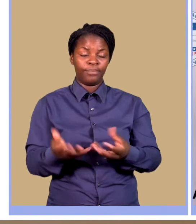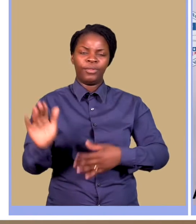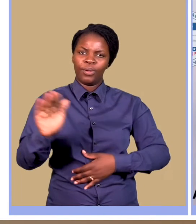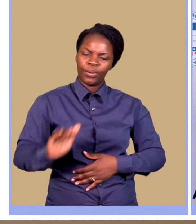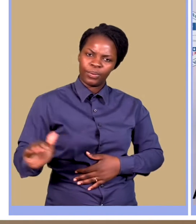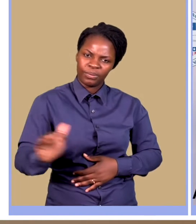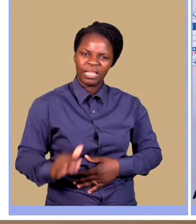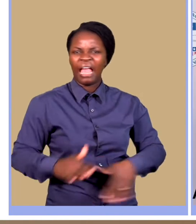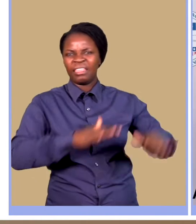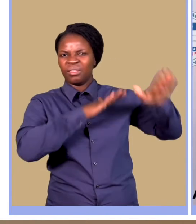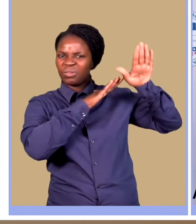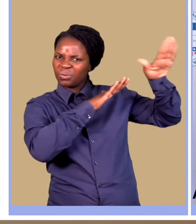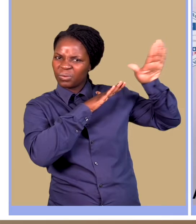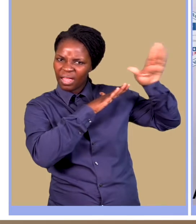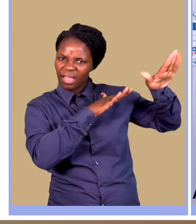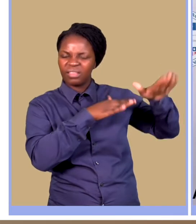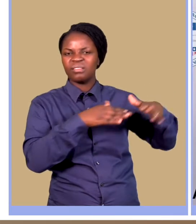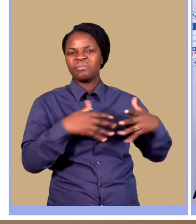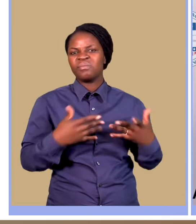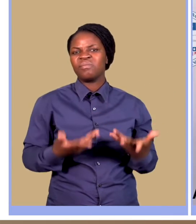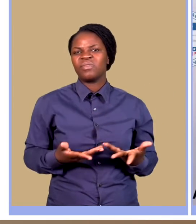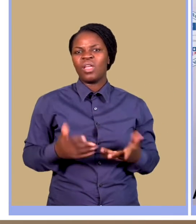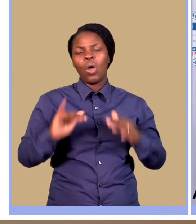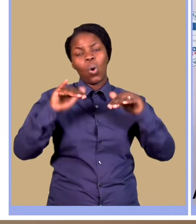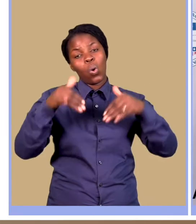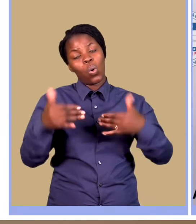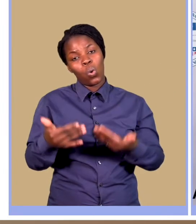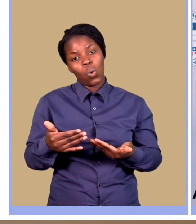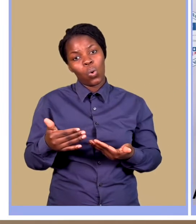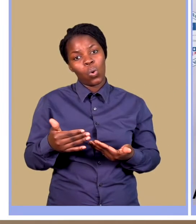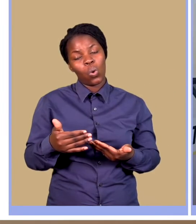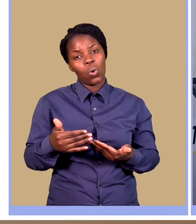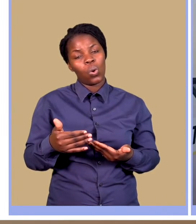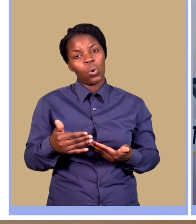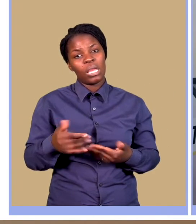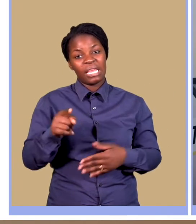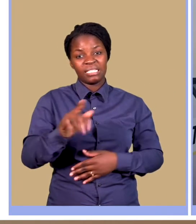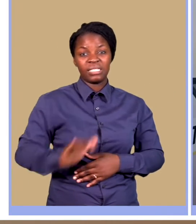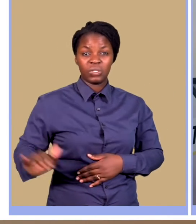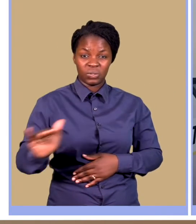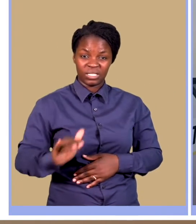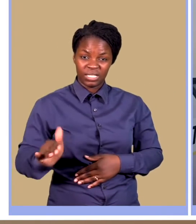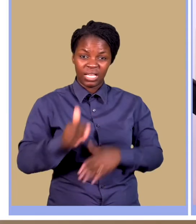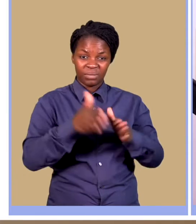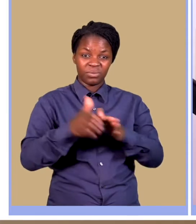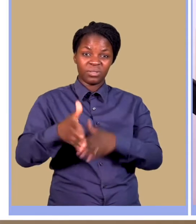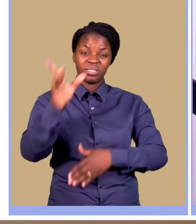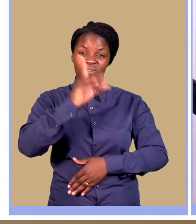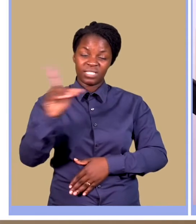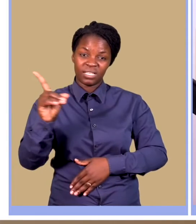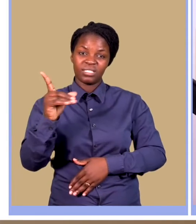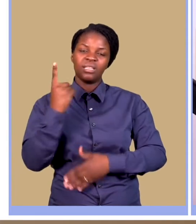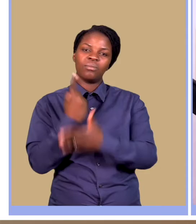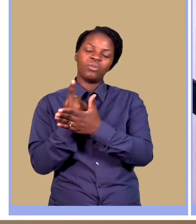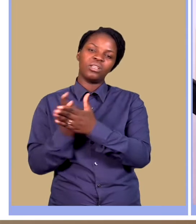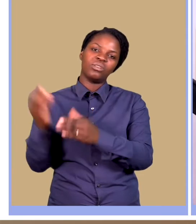urbanas. Esta camada social, pessoas com deficiência, devem estar lá. Exatamente. E somos